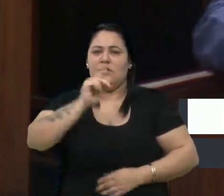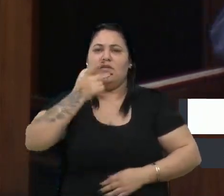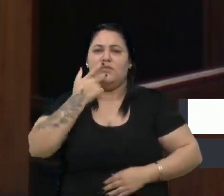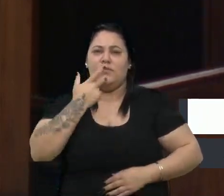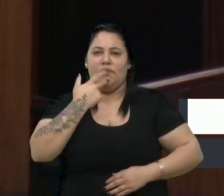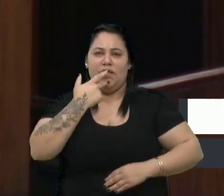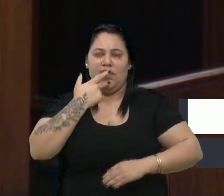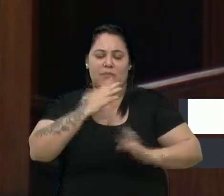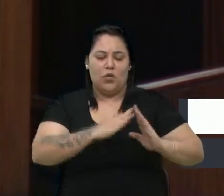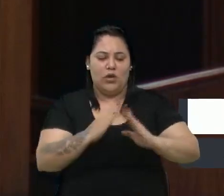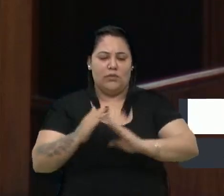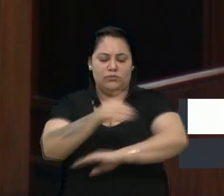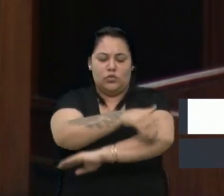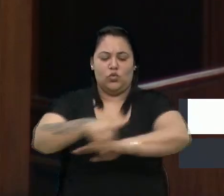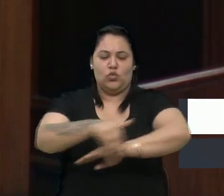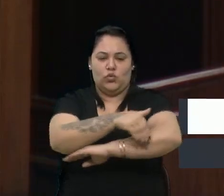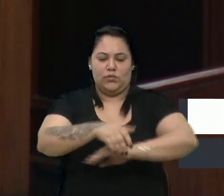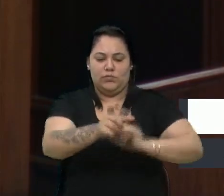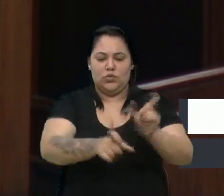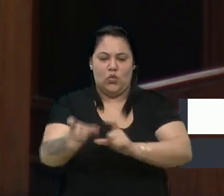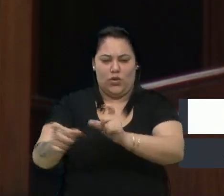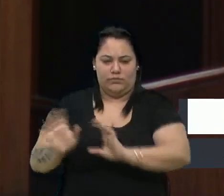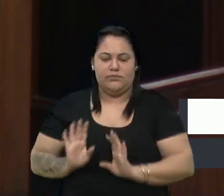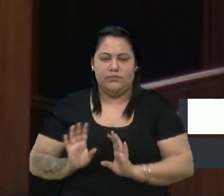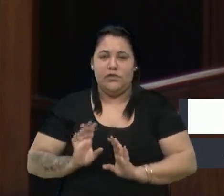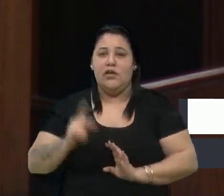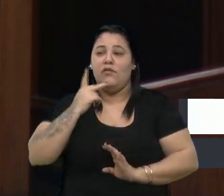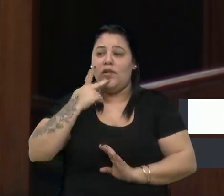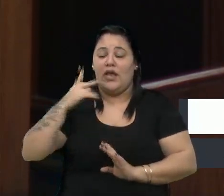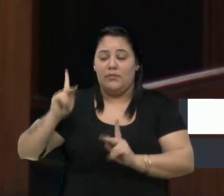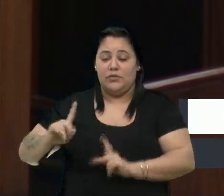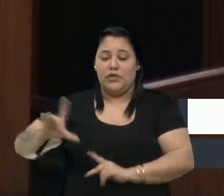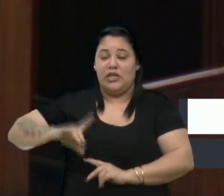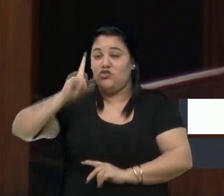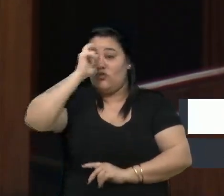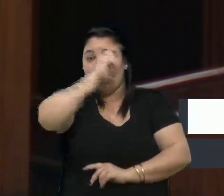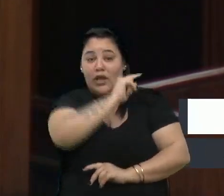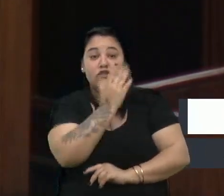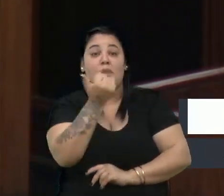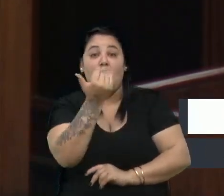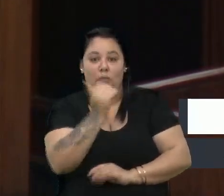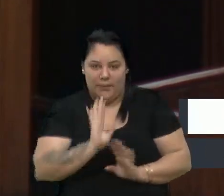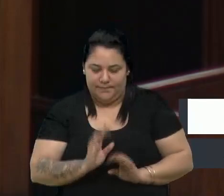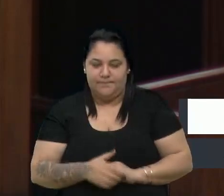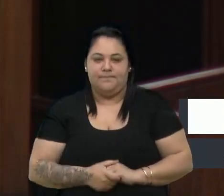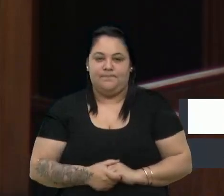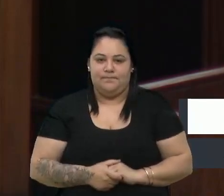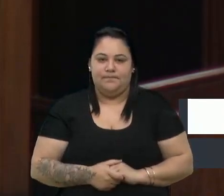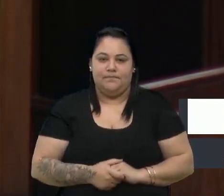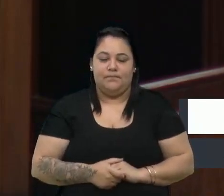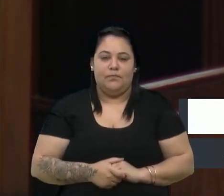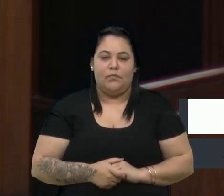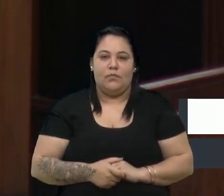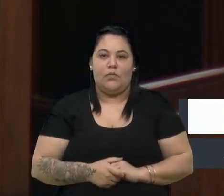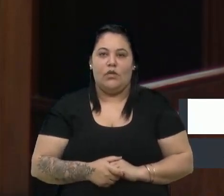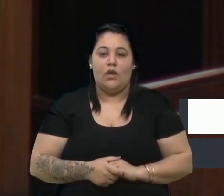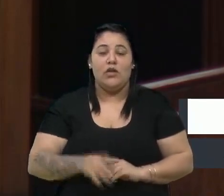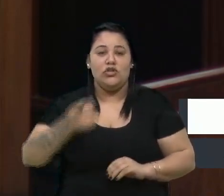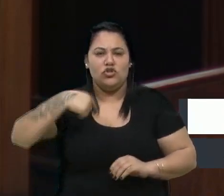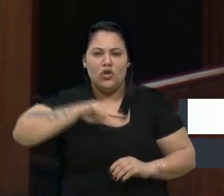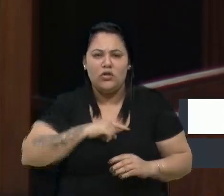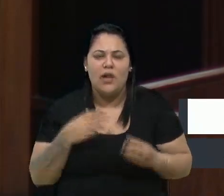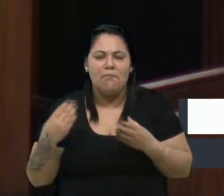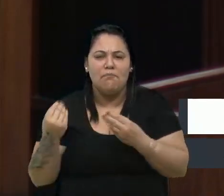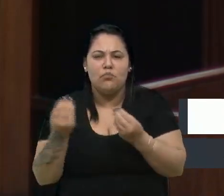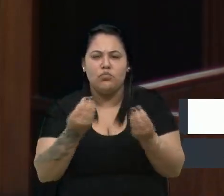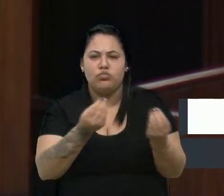situação de rua, mas nós vamos falar das pessoas que têm dificuldade para comer. E nós, há bastante tempo em Caxias